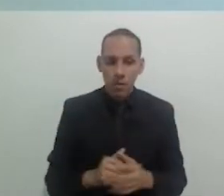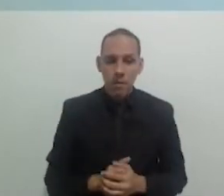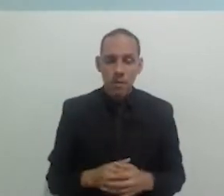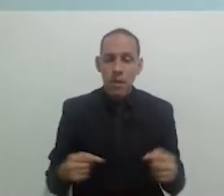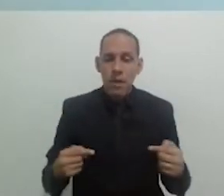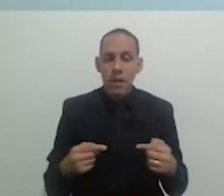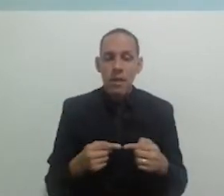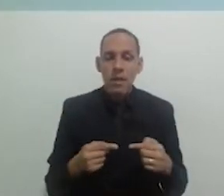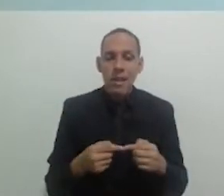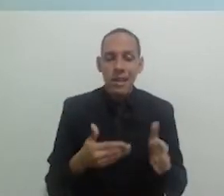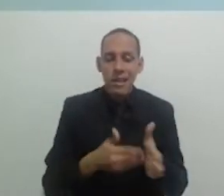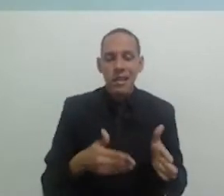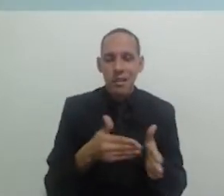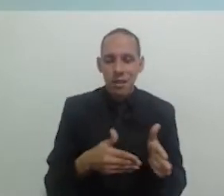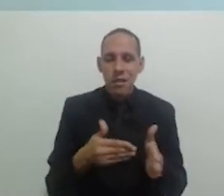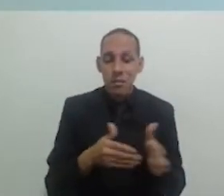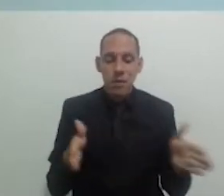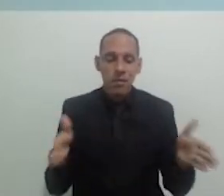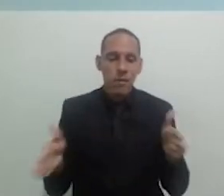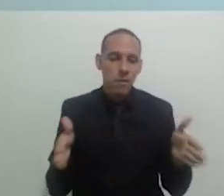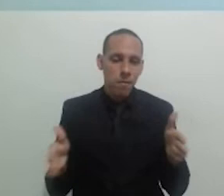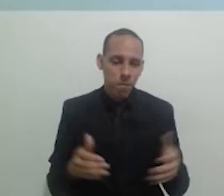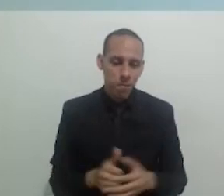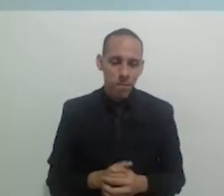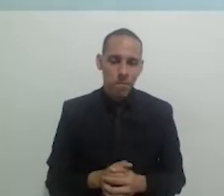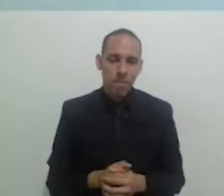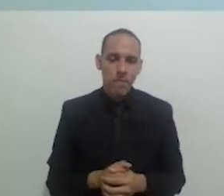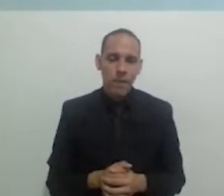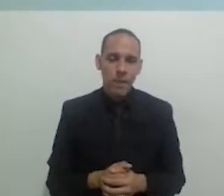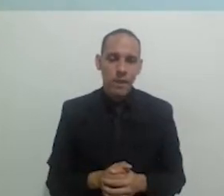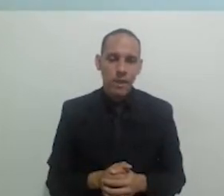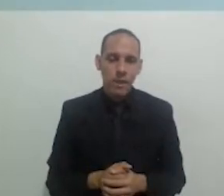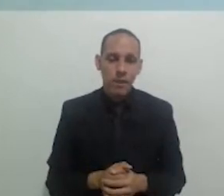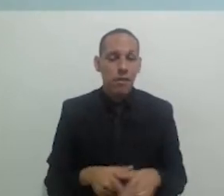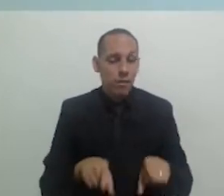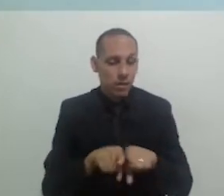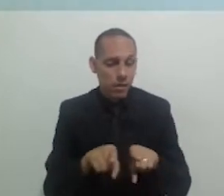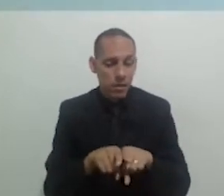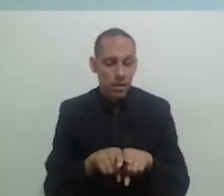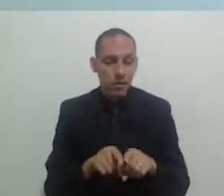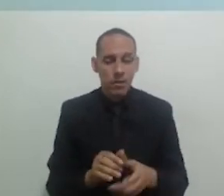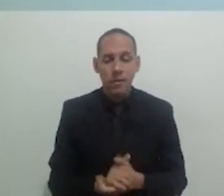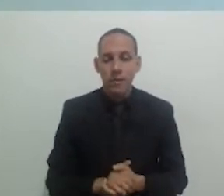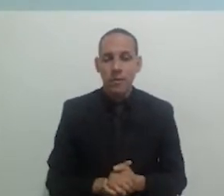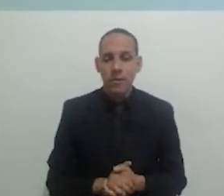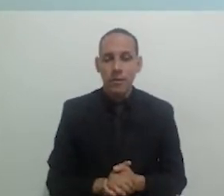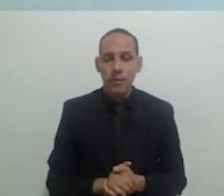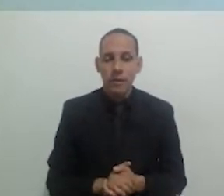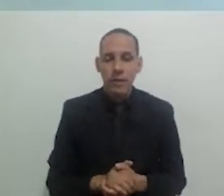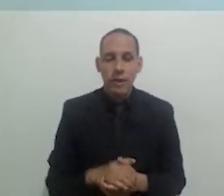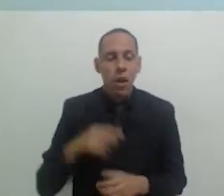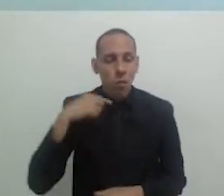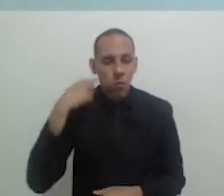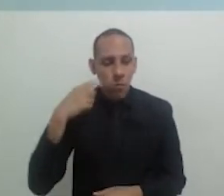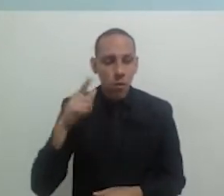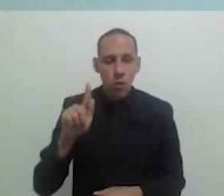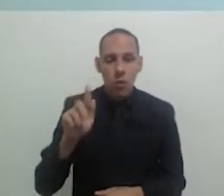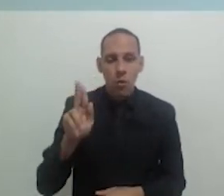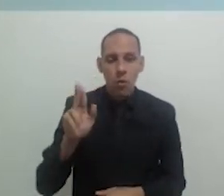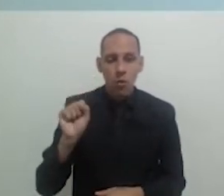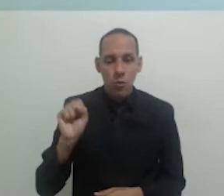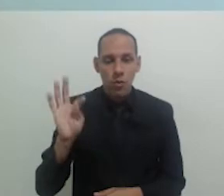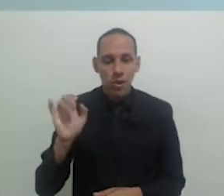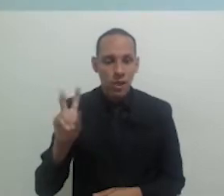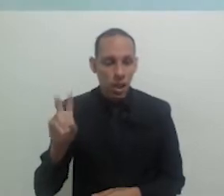limitação temporal. E, por outro lado, o que disse o doutor Gustavo, advogado da Impetrante, na